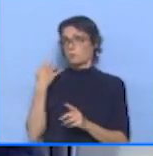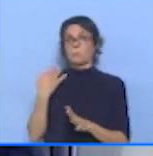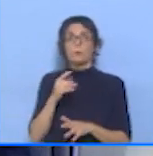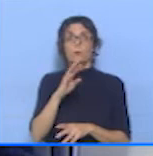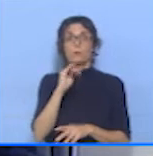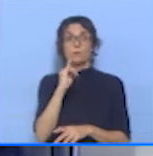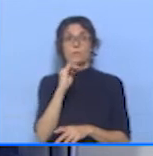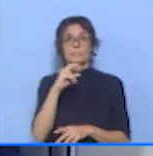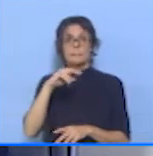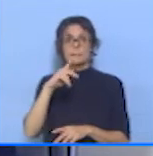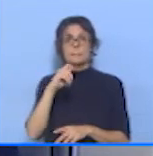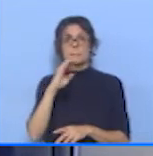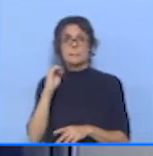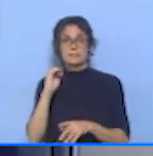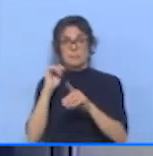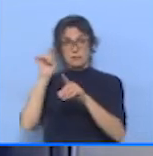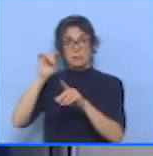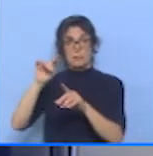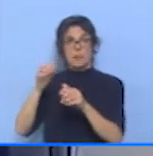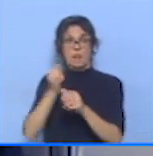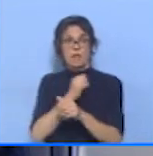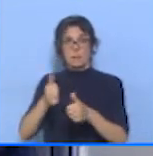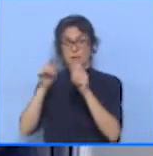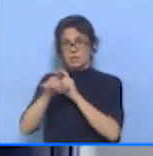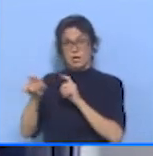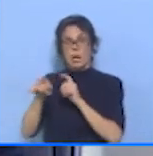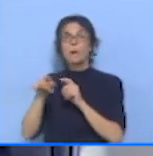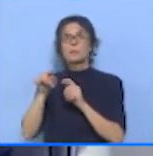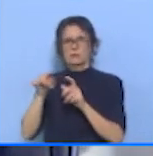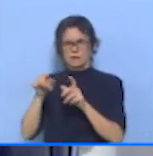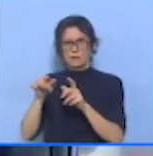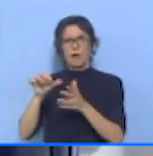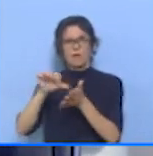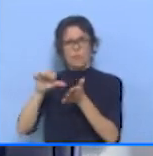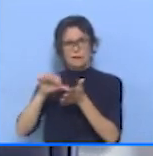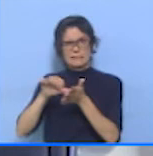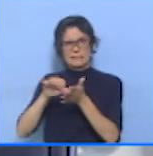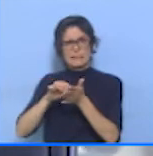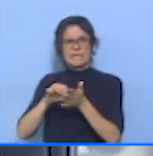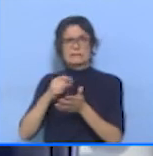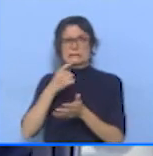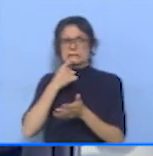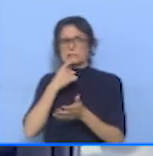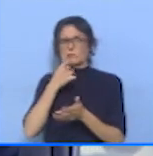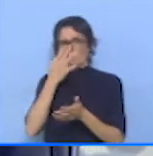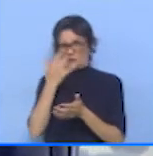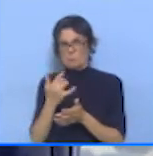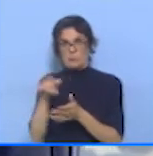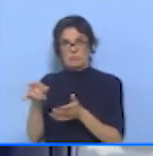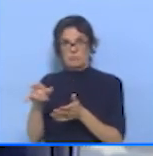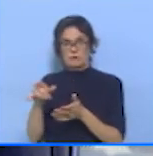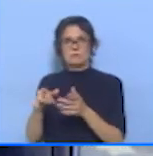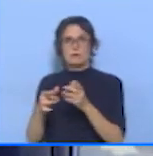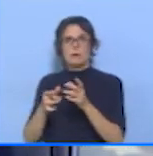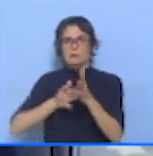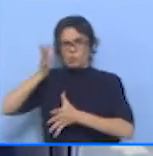diria, quase o furacão da nossa neutralidade carbónica. Temos lá uma central a carvão, temos lá uma refinaria, temos lá muitas,